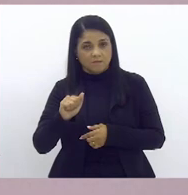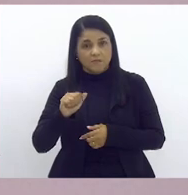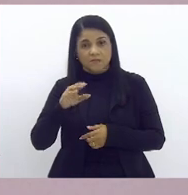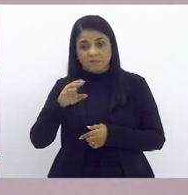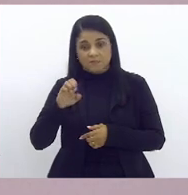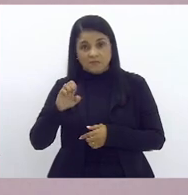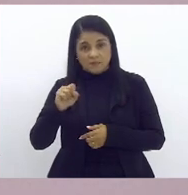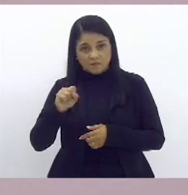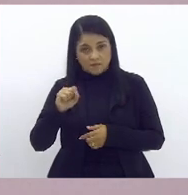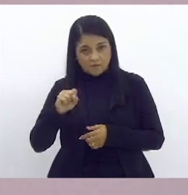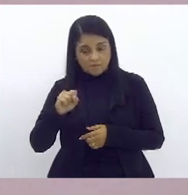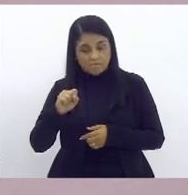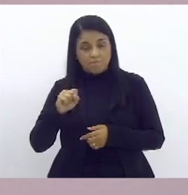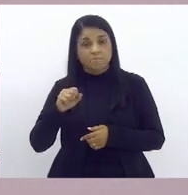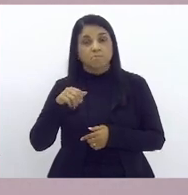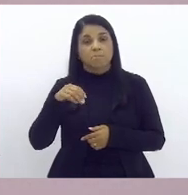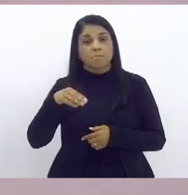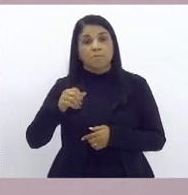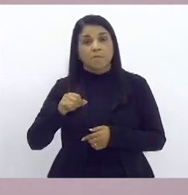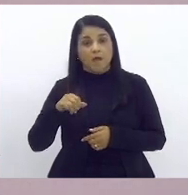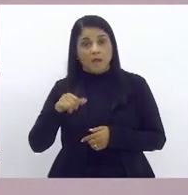hoje.